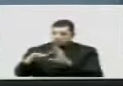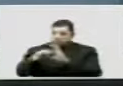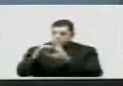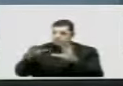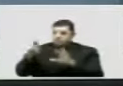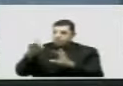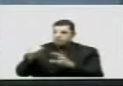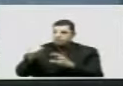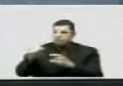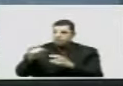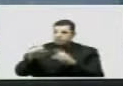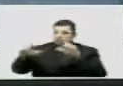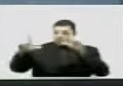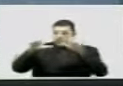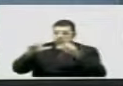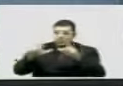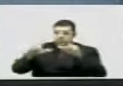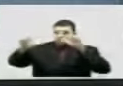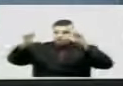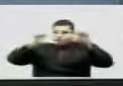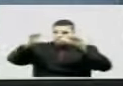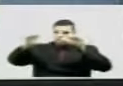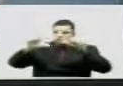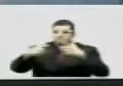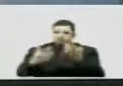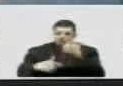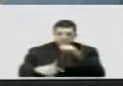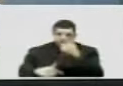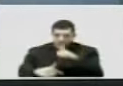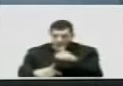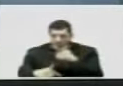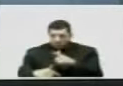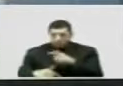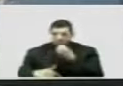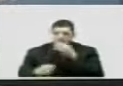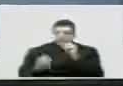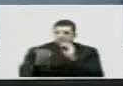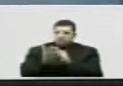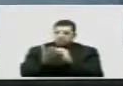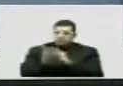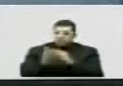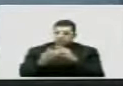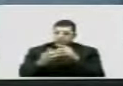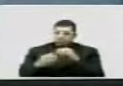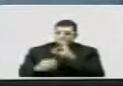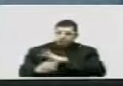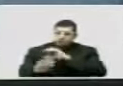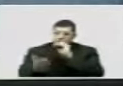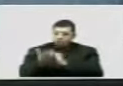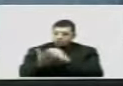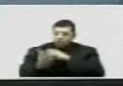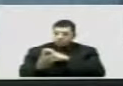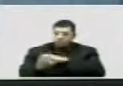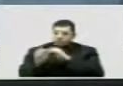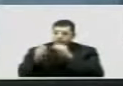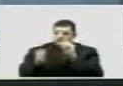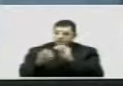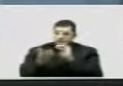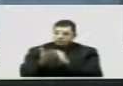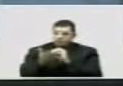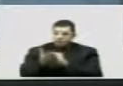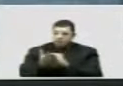a televisão da propaganda de algo que não existe, isso não falta dinheiro. Para pagar os policiais, falta.